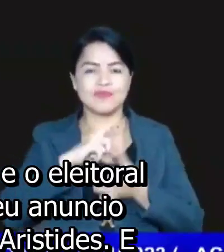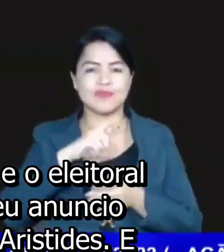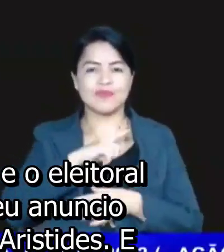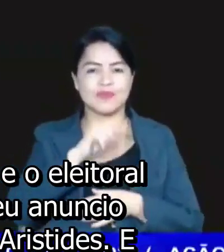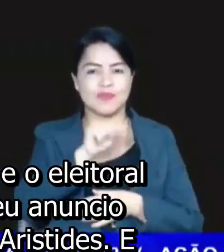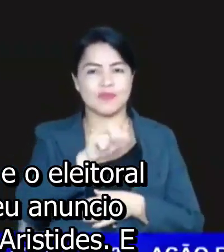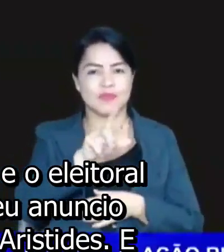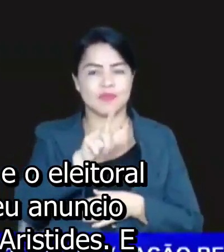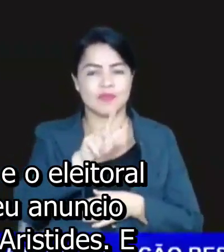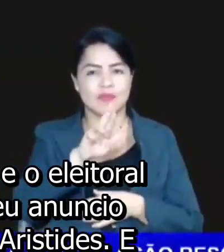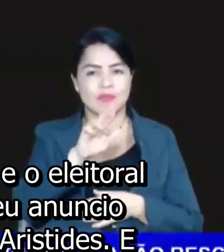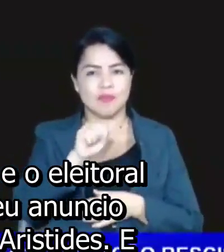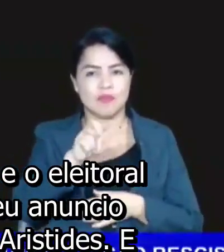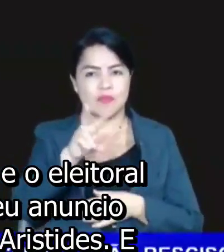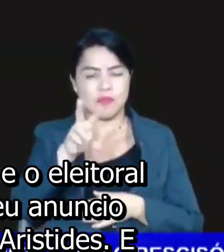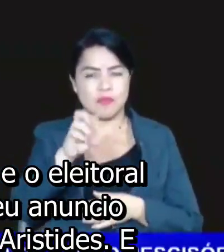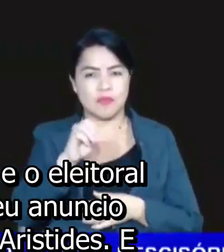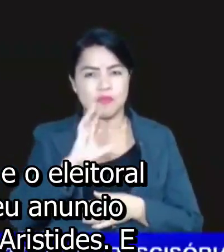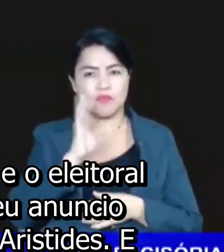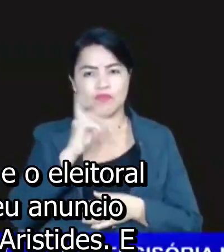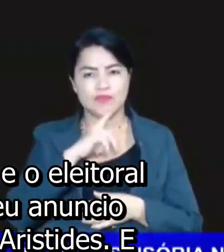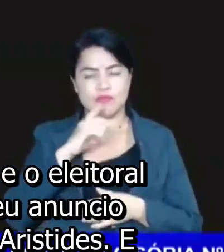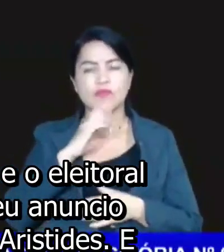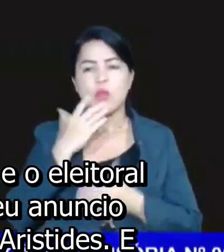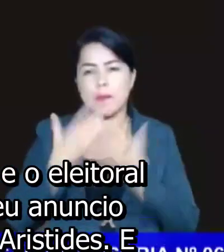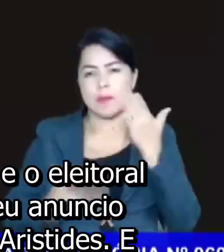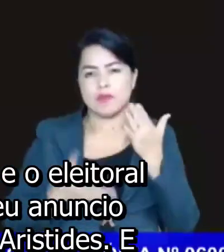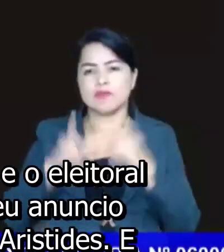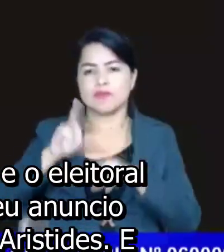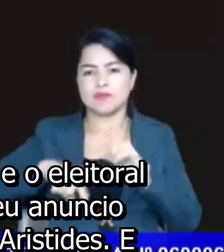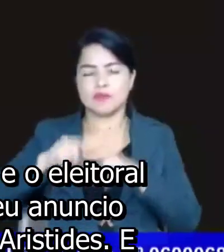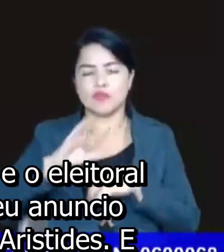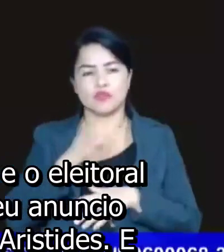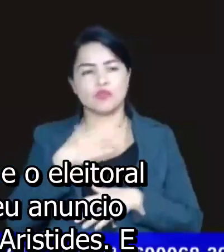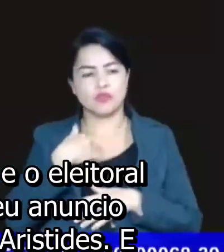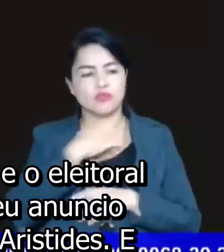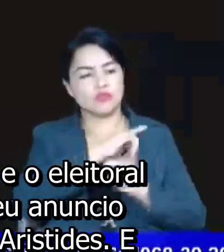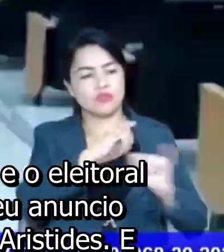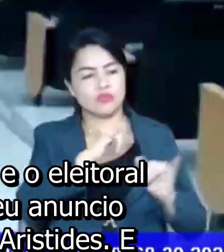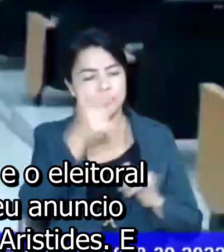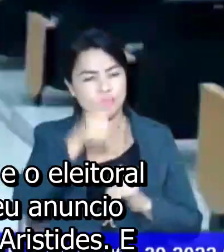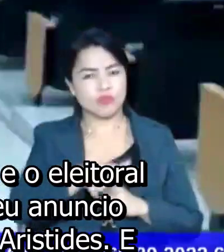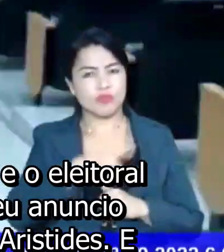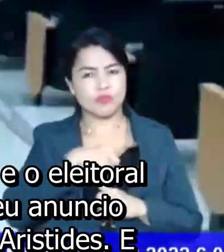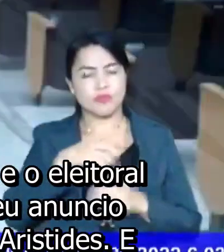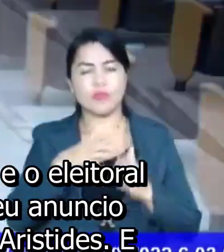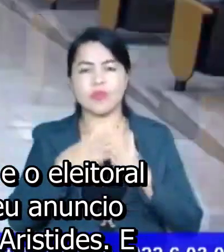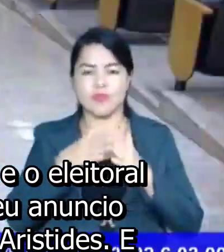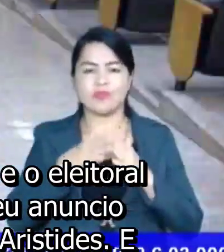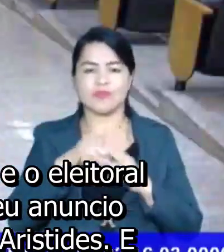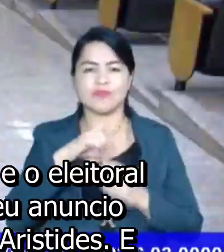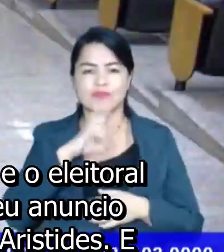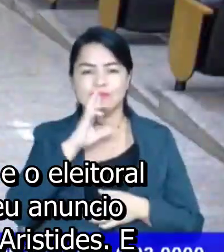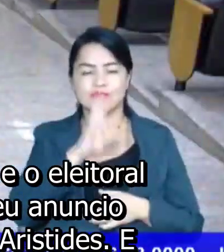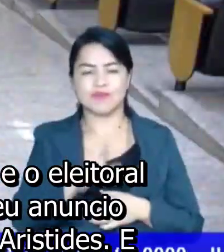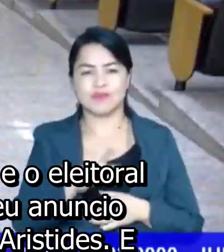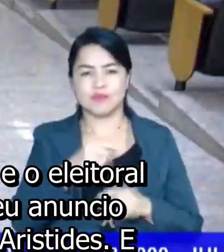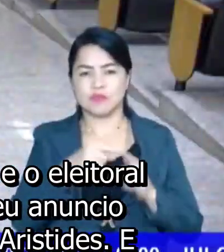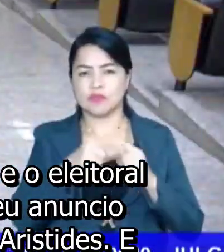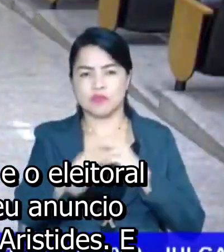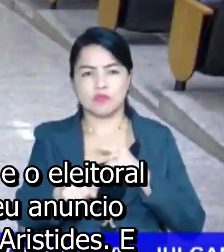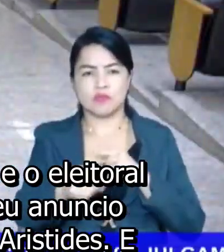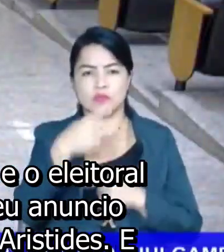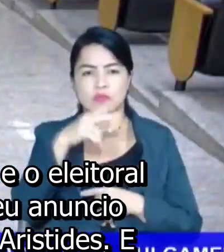agravo do Ministério Público Eleitoral, em verdade, já tinha perdido objeto com a retratação. Perfeito. Então, eu anuncio o resultado, né? De Foi volta negado à o